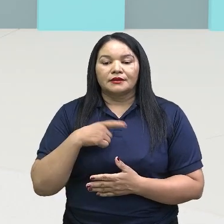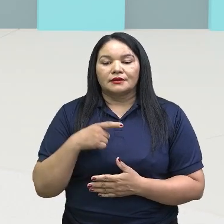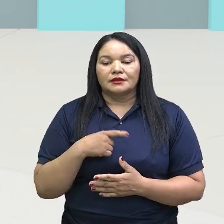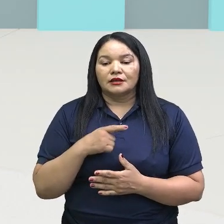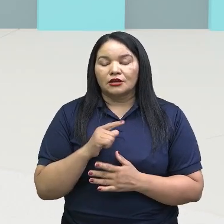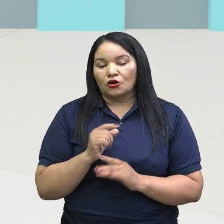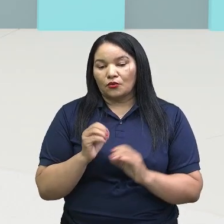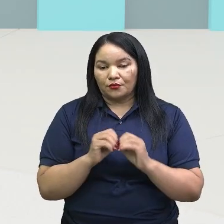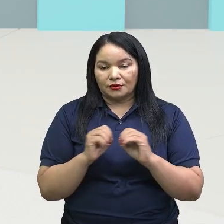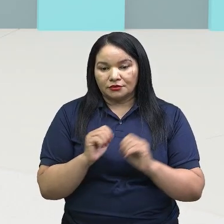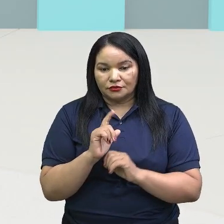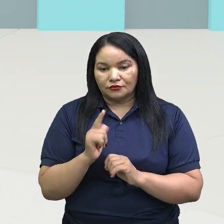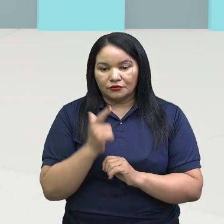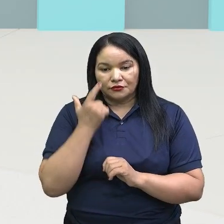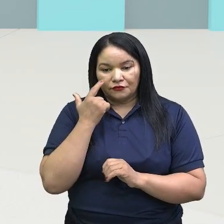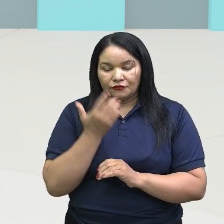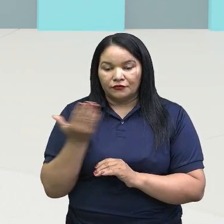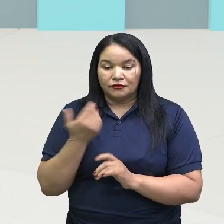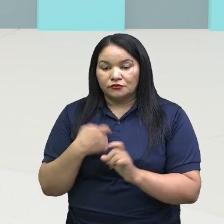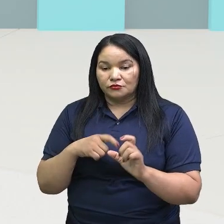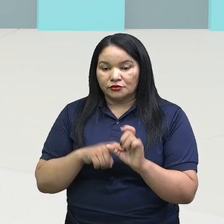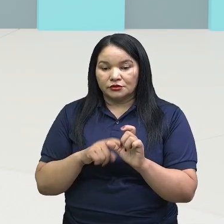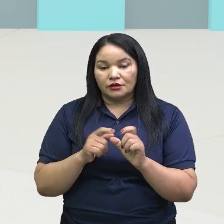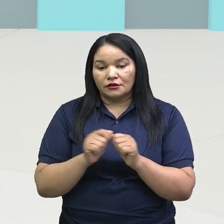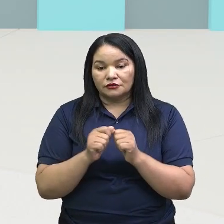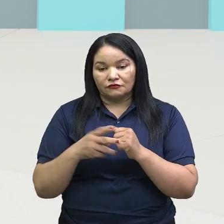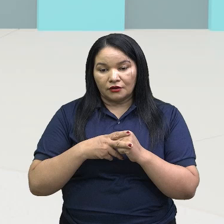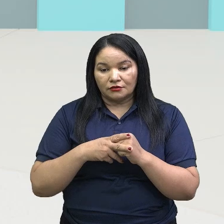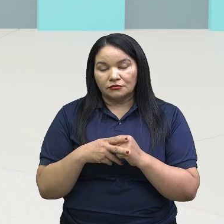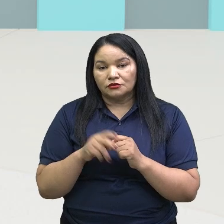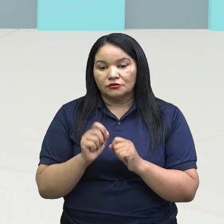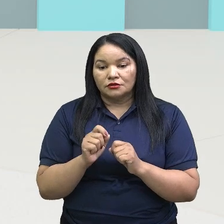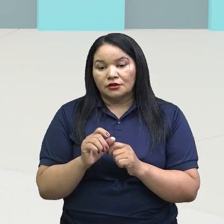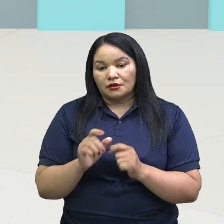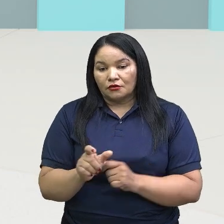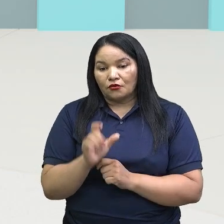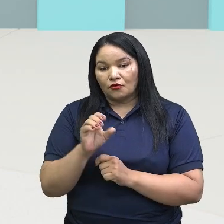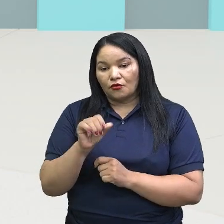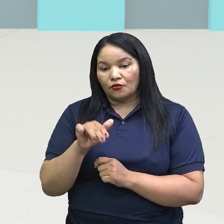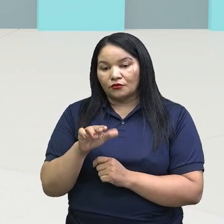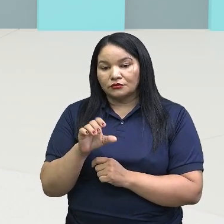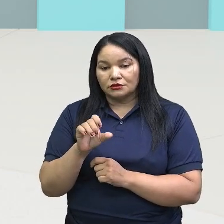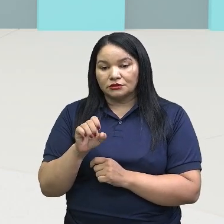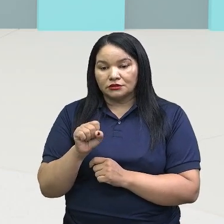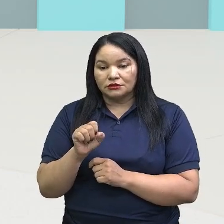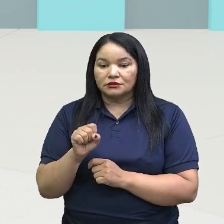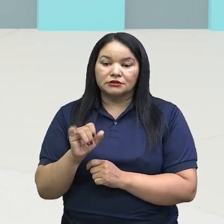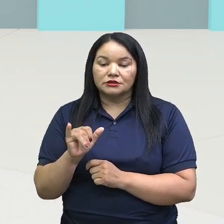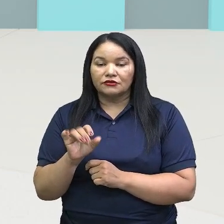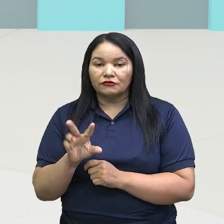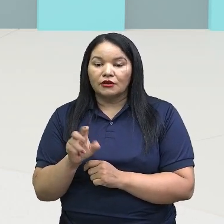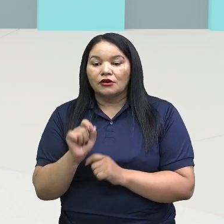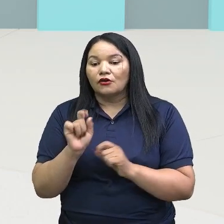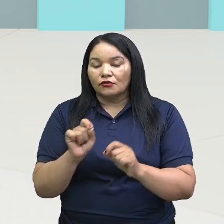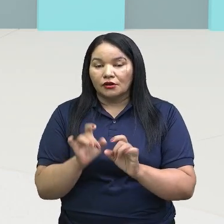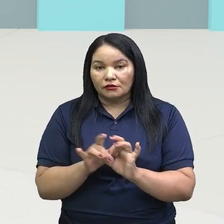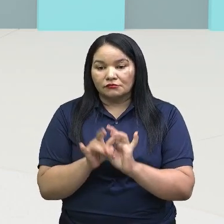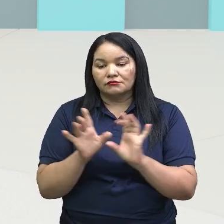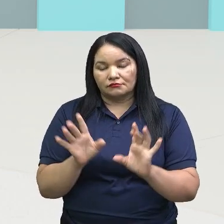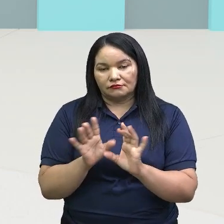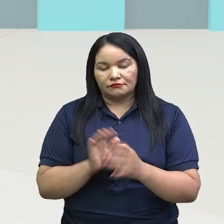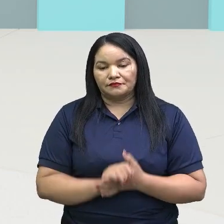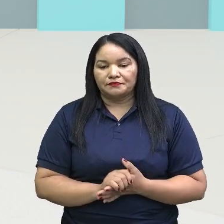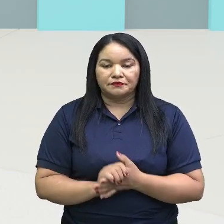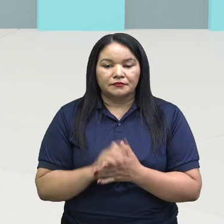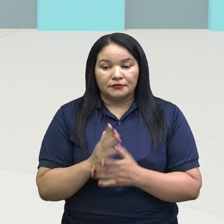uma oração subordinada adverbial, que é a concessiva. Ela indica o quê? Uma concessão,